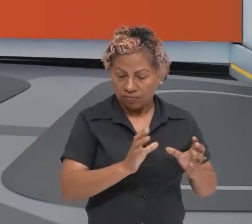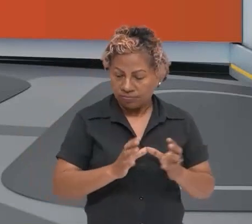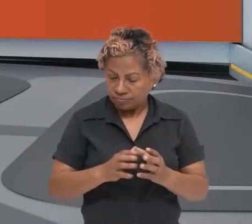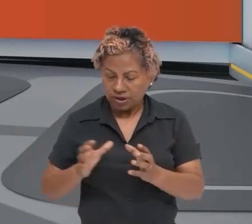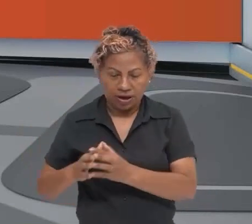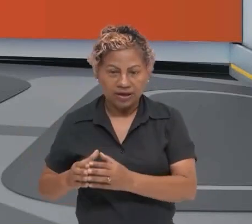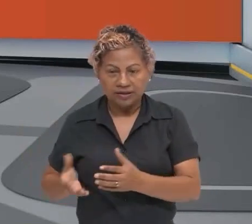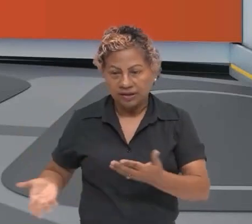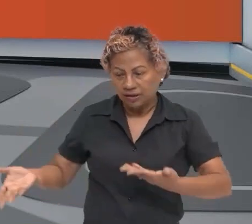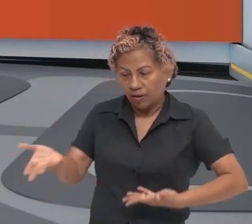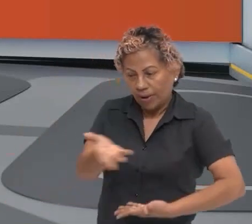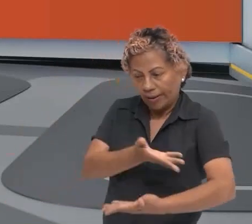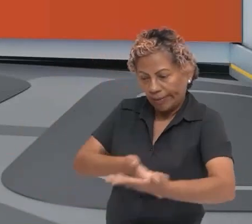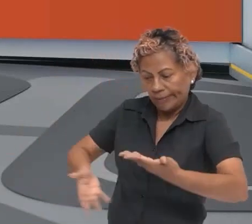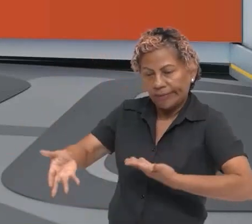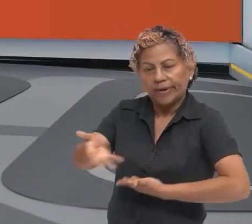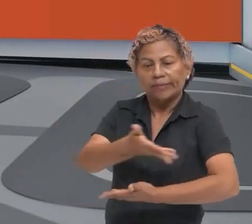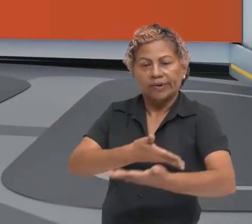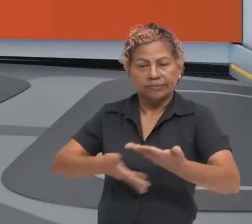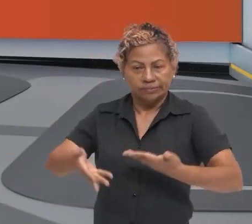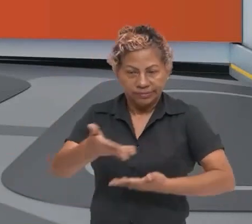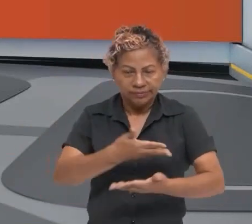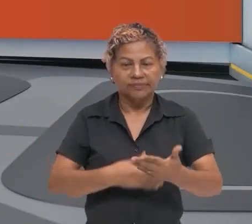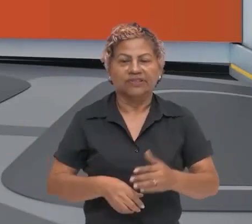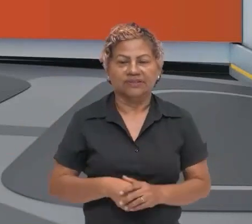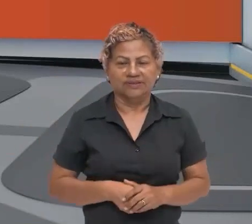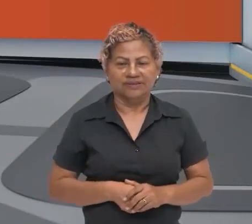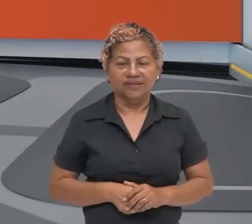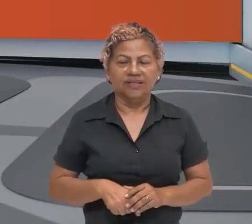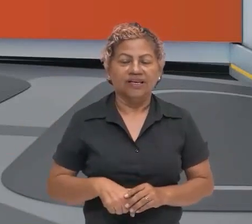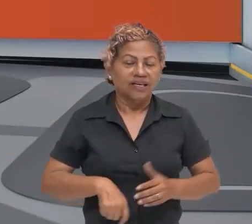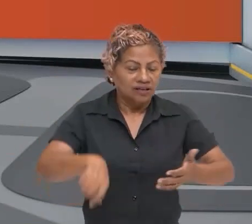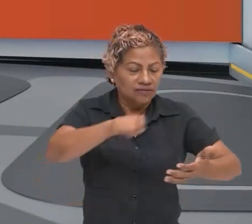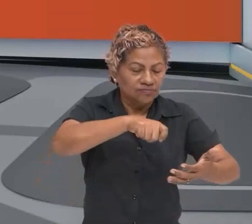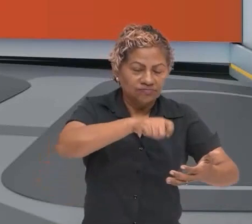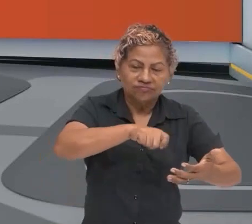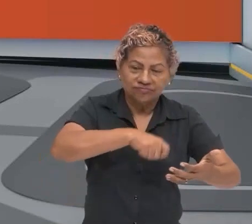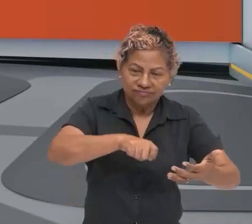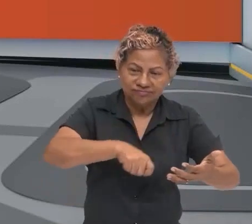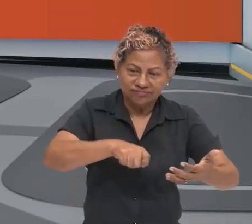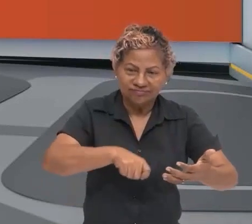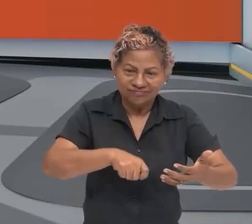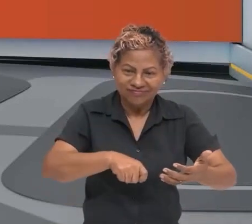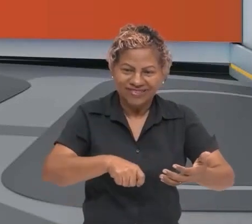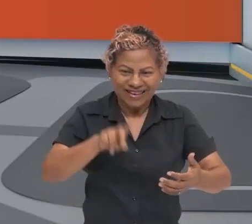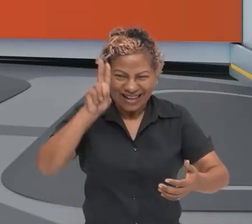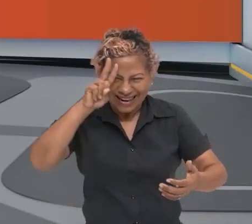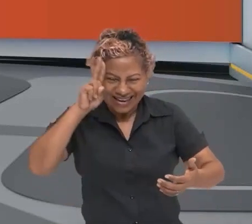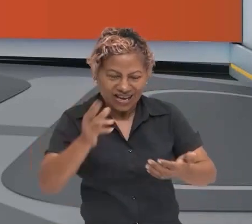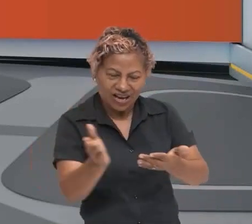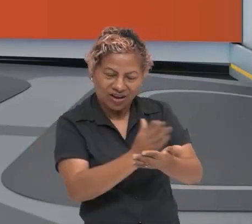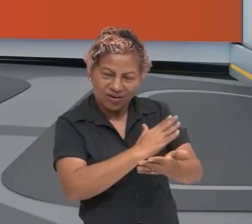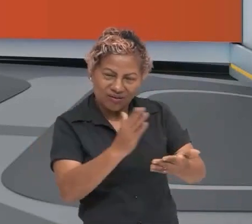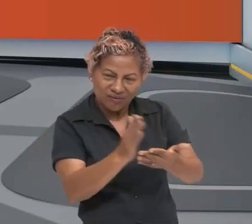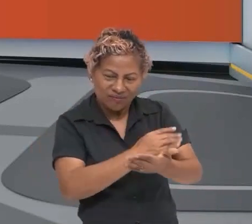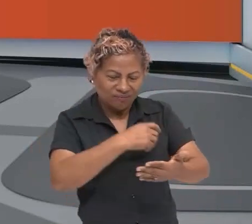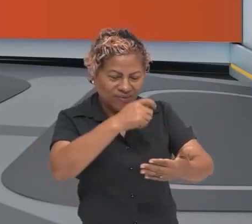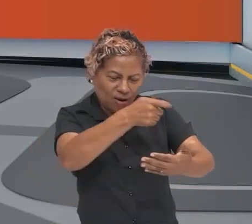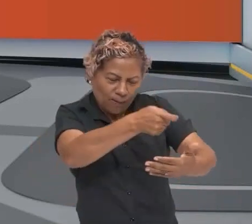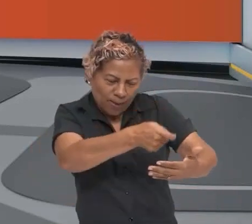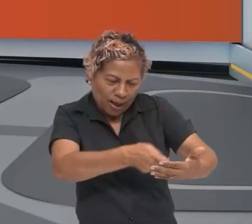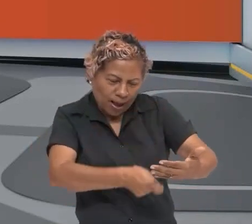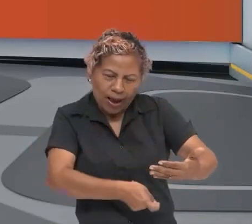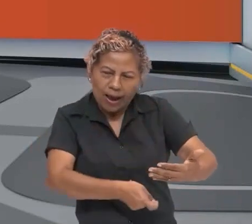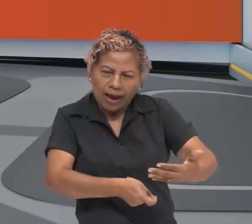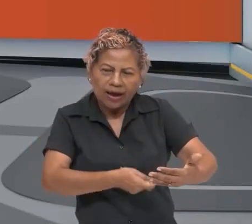é uma experiência. E isso eles vão anotando, sabe aonde? Chamado no portfólio, no diário de bordo. Como eles